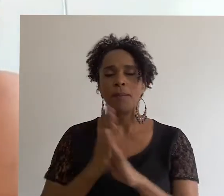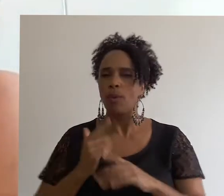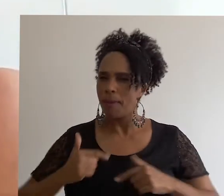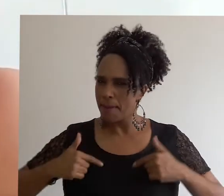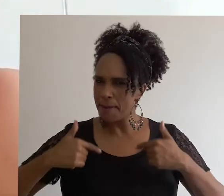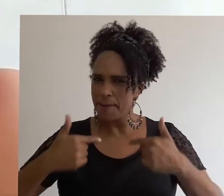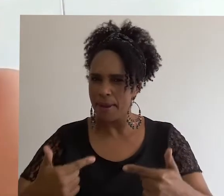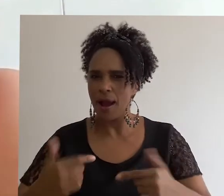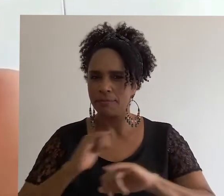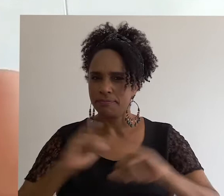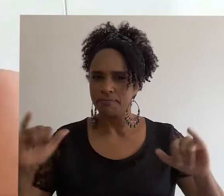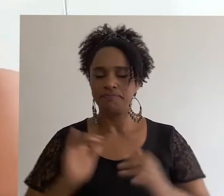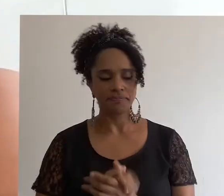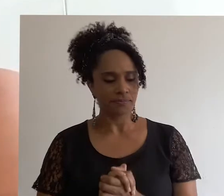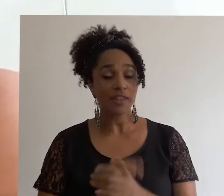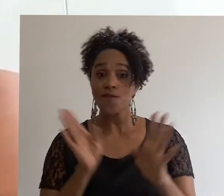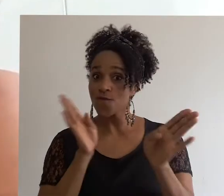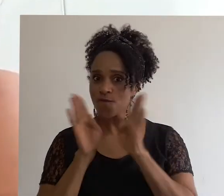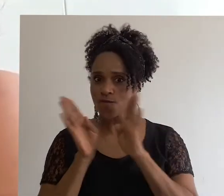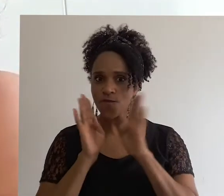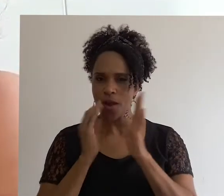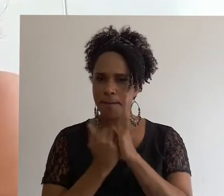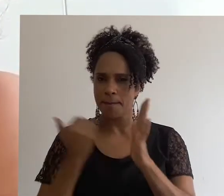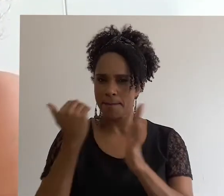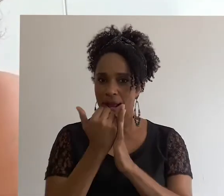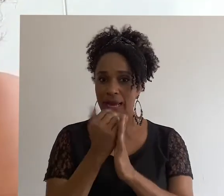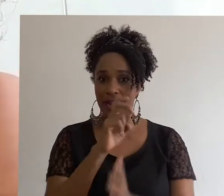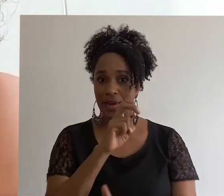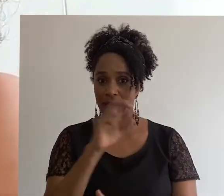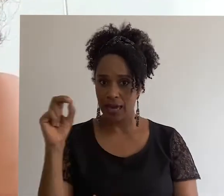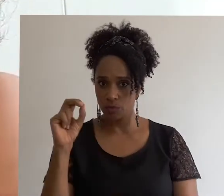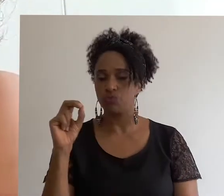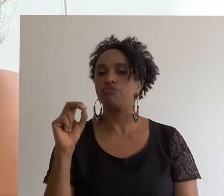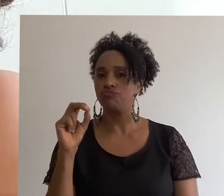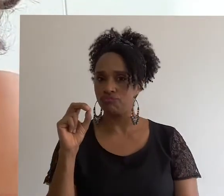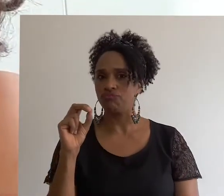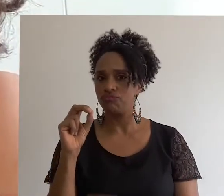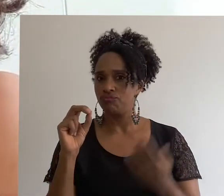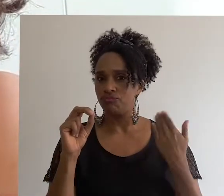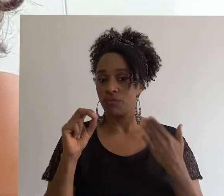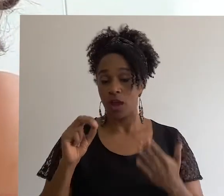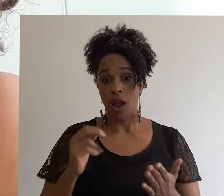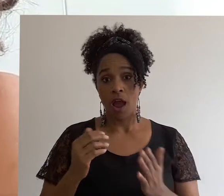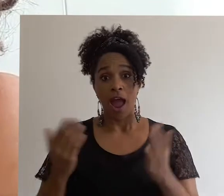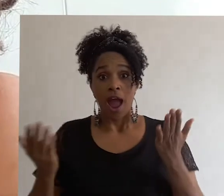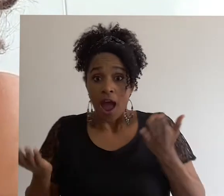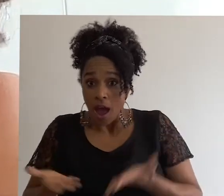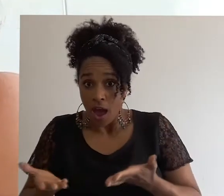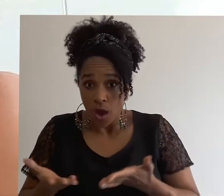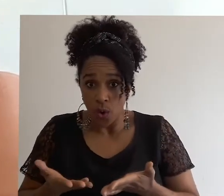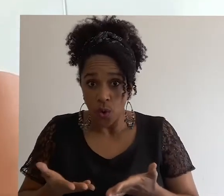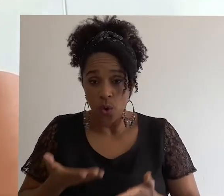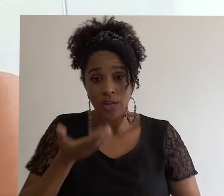né? No Facebook, tivemos um aumento de 500 seguidores, né? Hoje temos mais